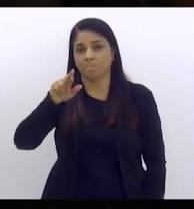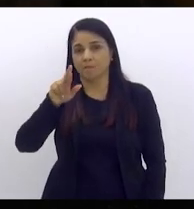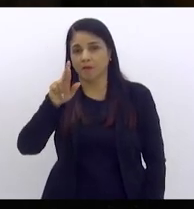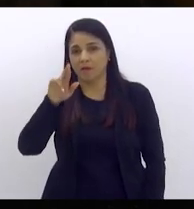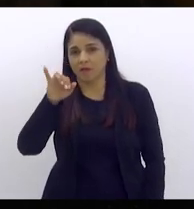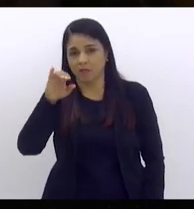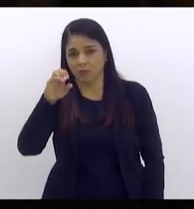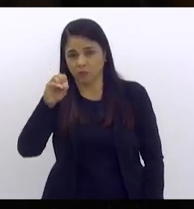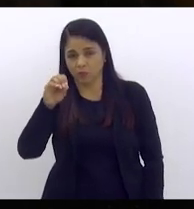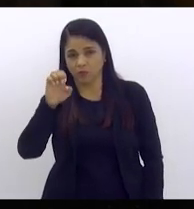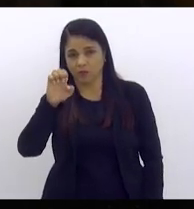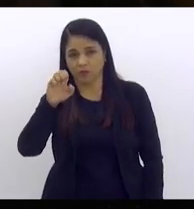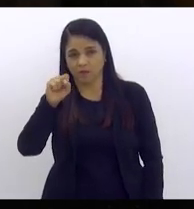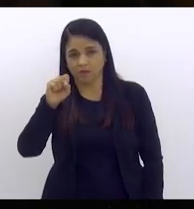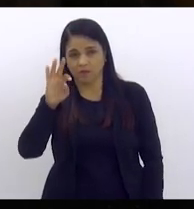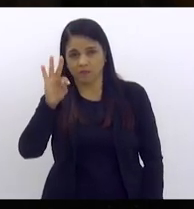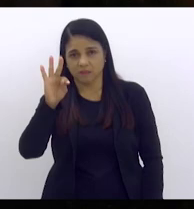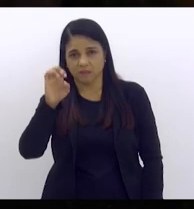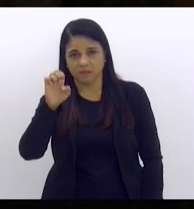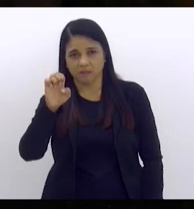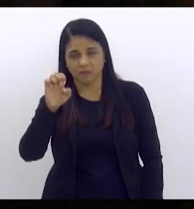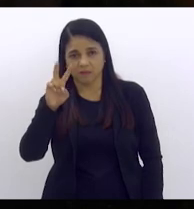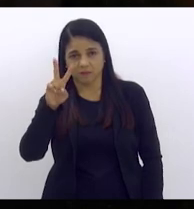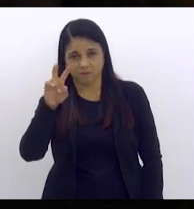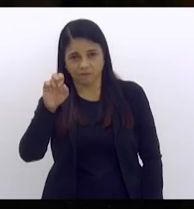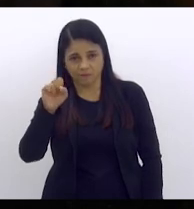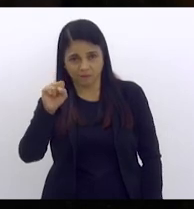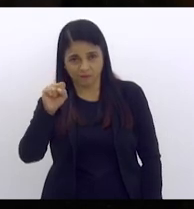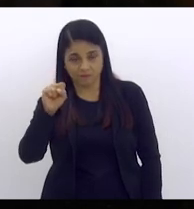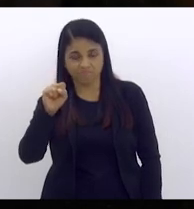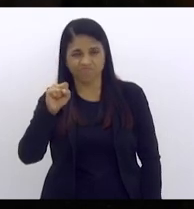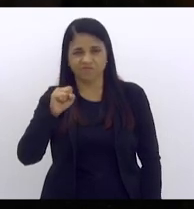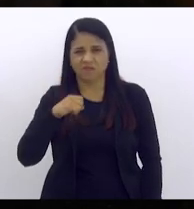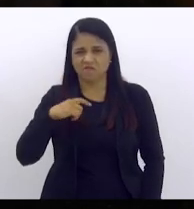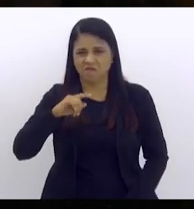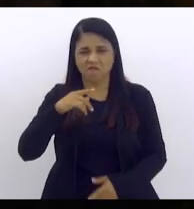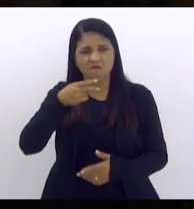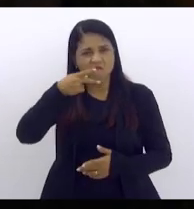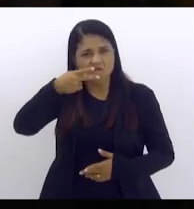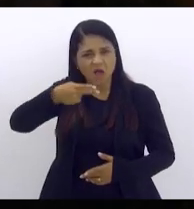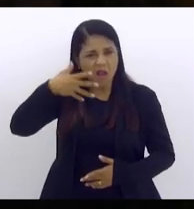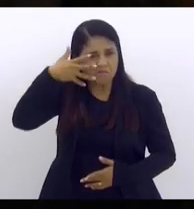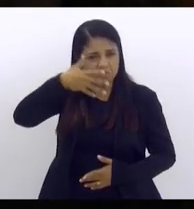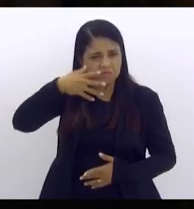fala machista, preconceituosa, violenta,